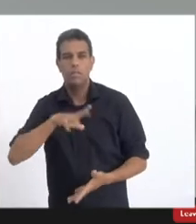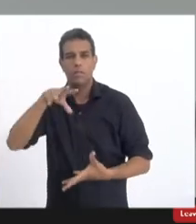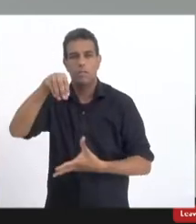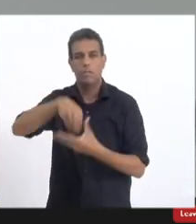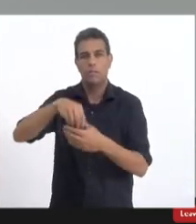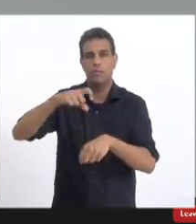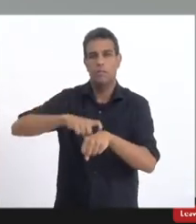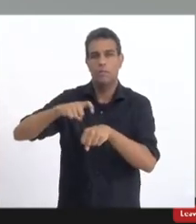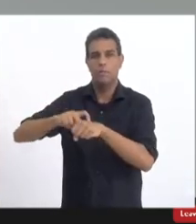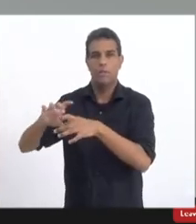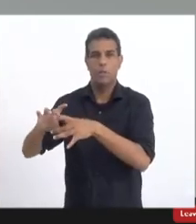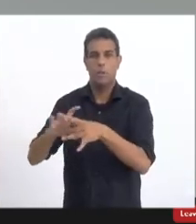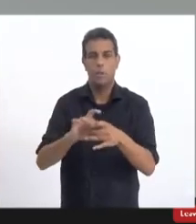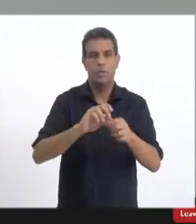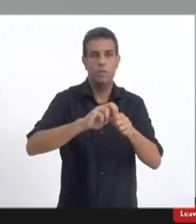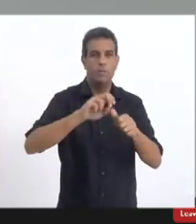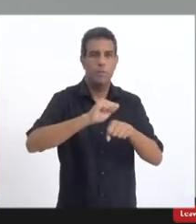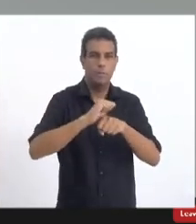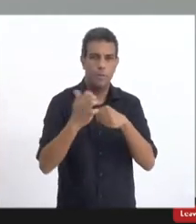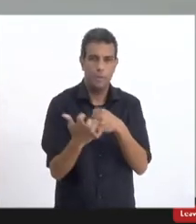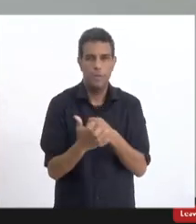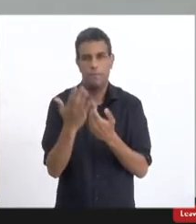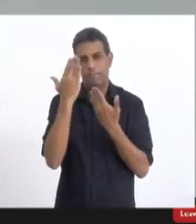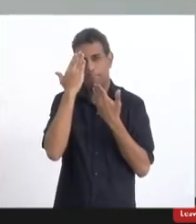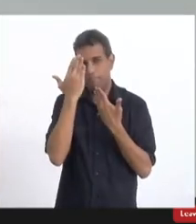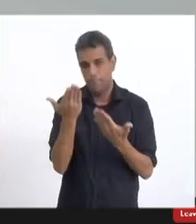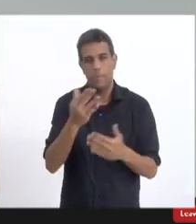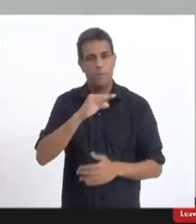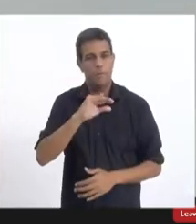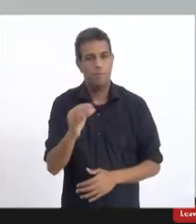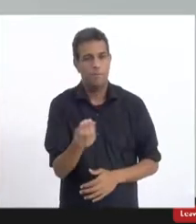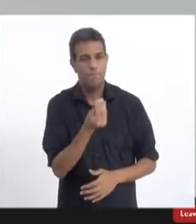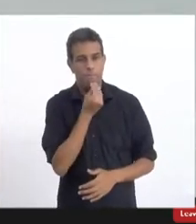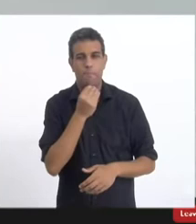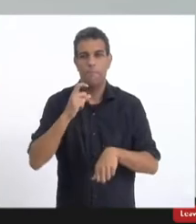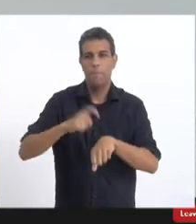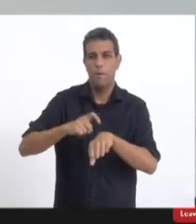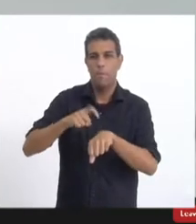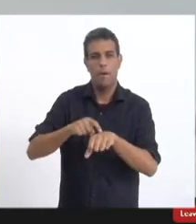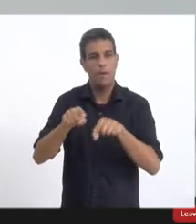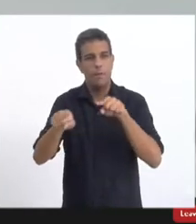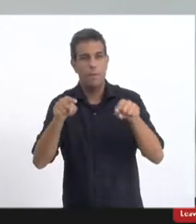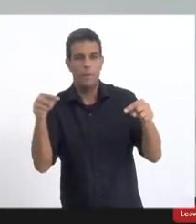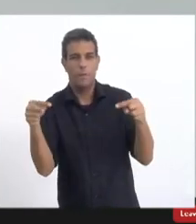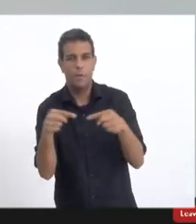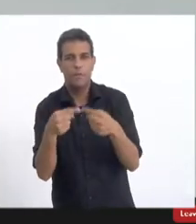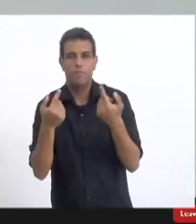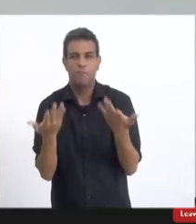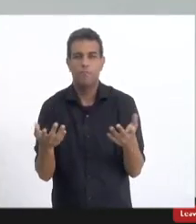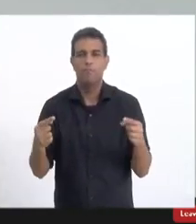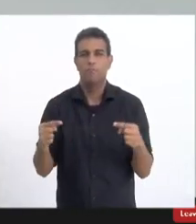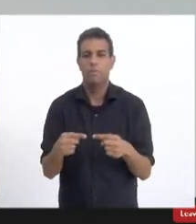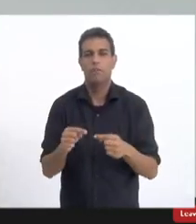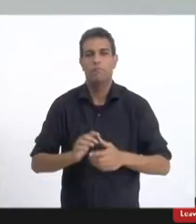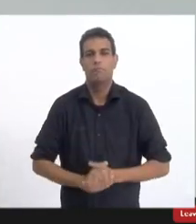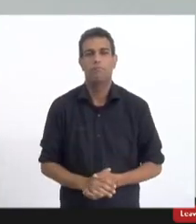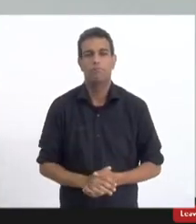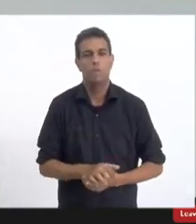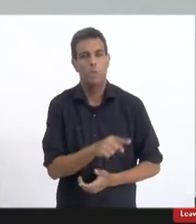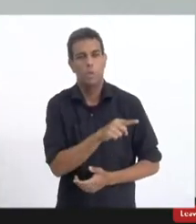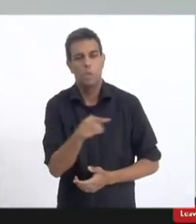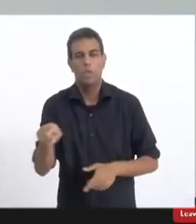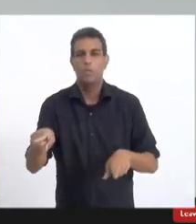agora no contexto pandêmico. Então, mais uma vez, agradeço pela oportunidade, pela fala, deputado, e quero